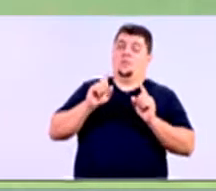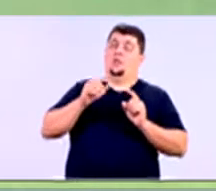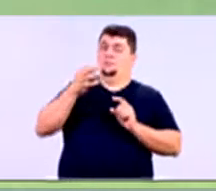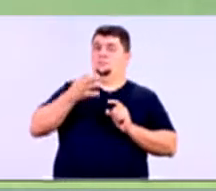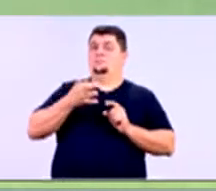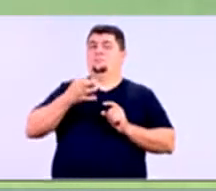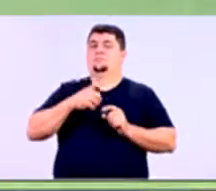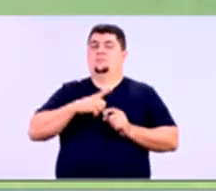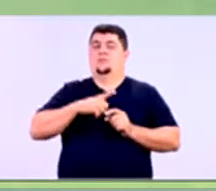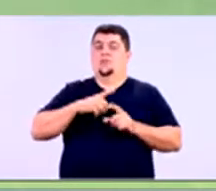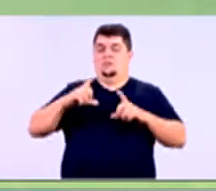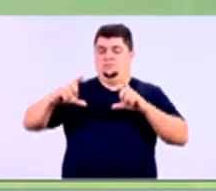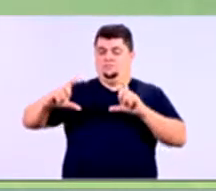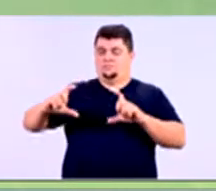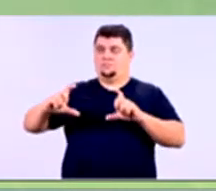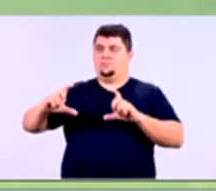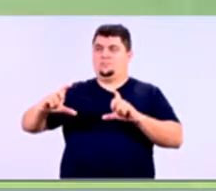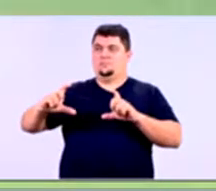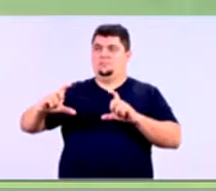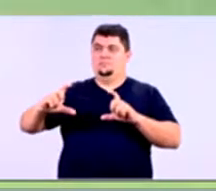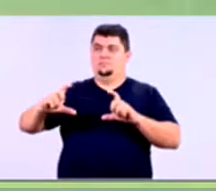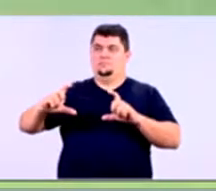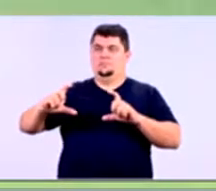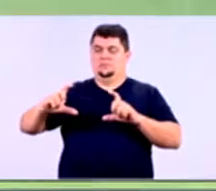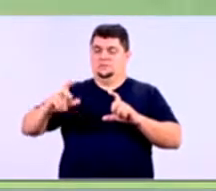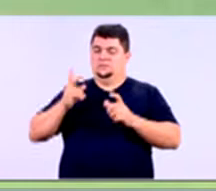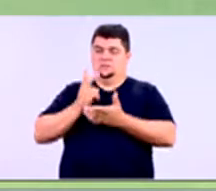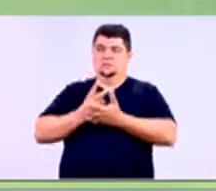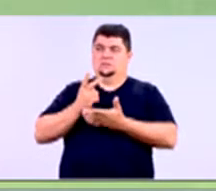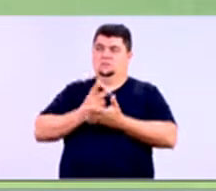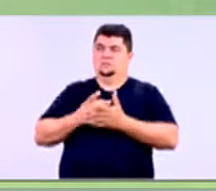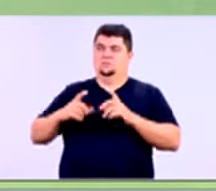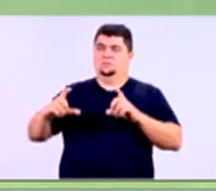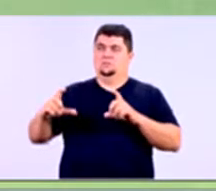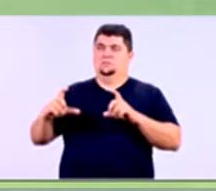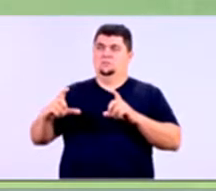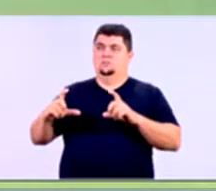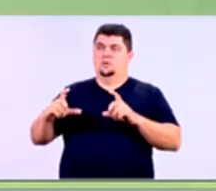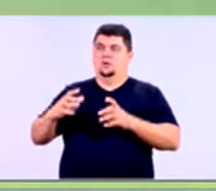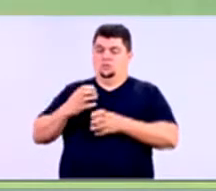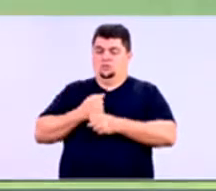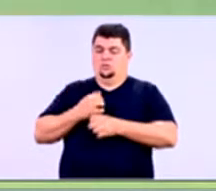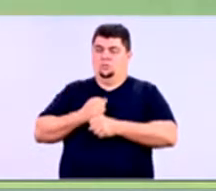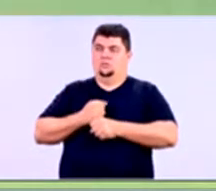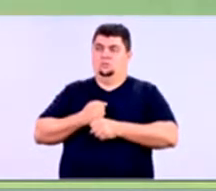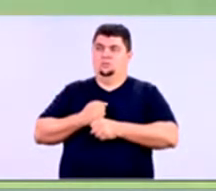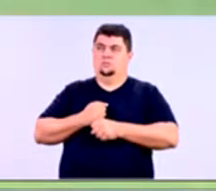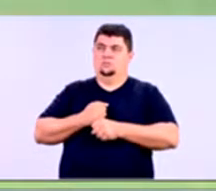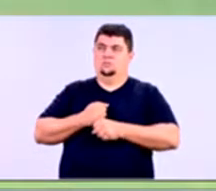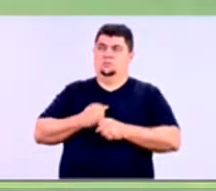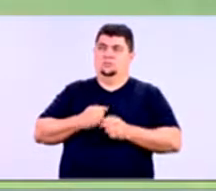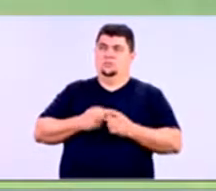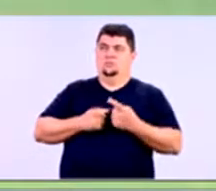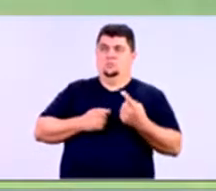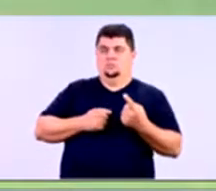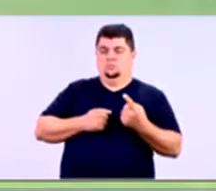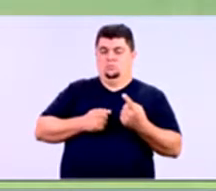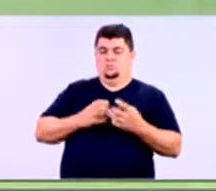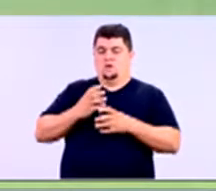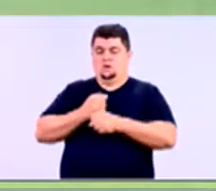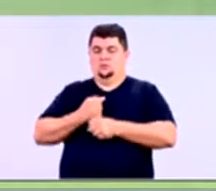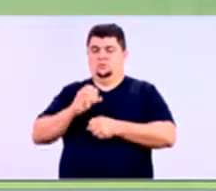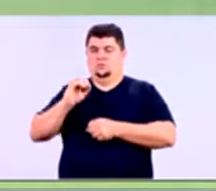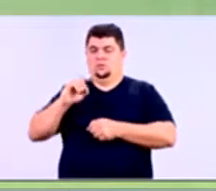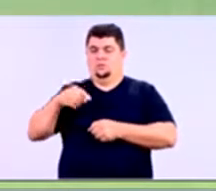Certamente você está dizendo que eu tenho que resolver primeiro o que está dentro do parênteses, que é uma soma. Então eu faço 1